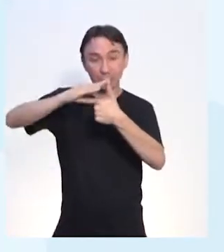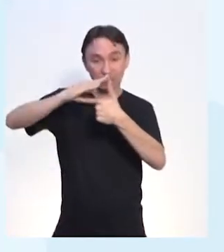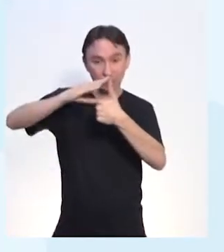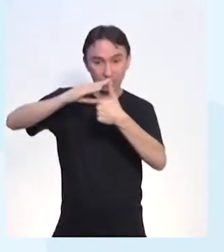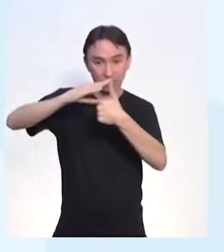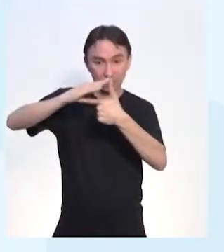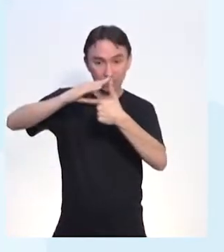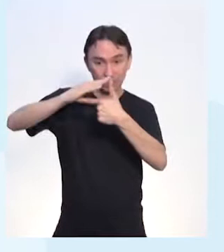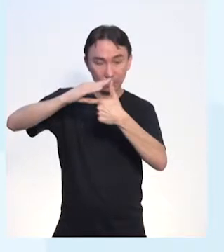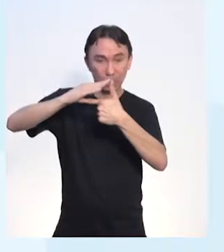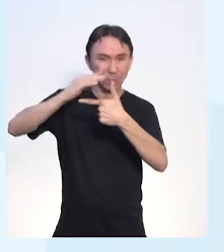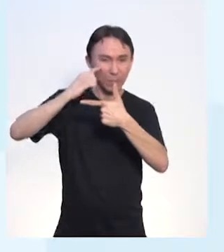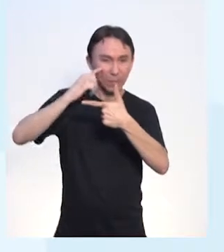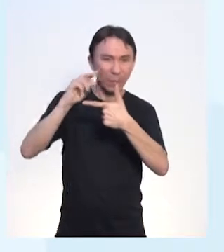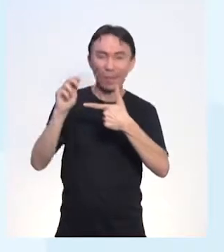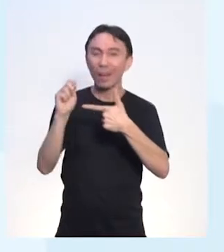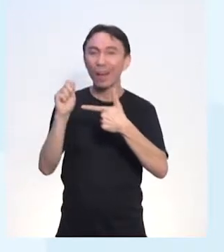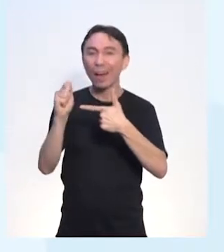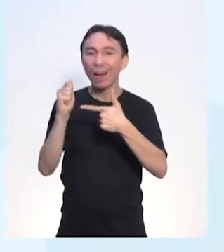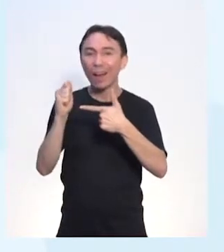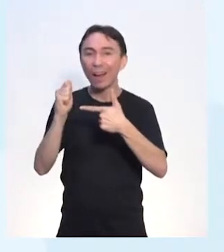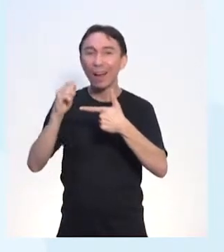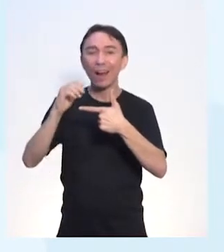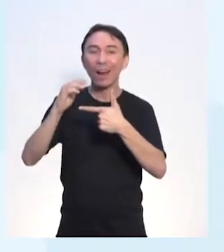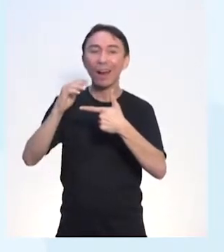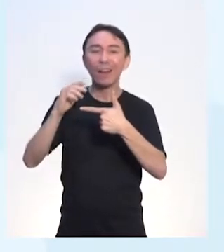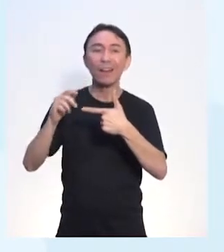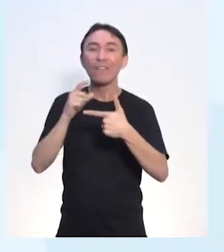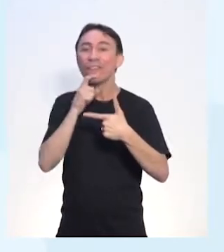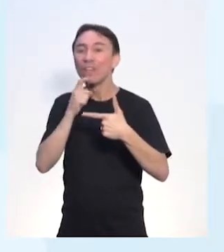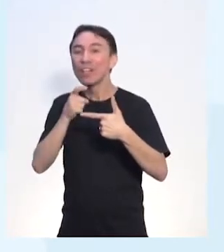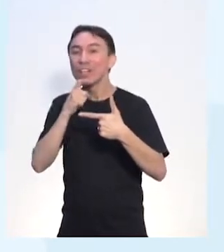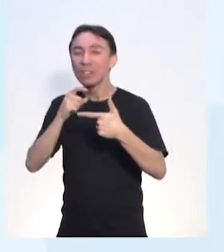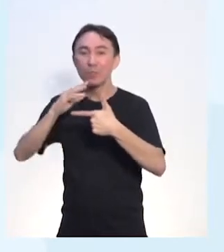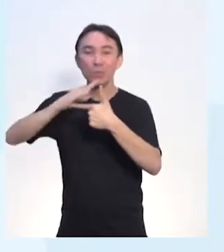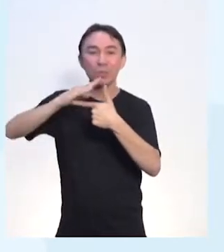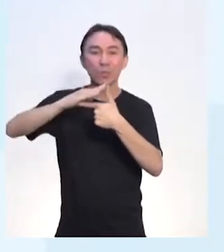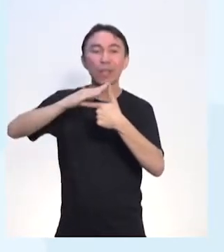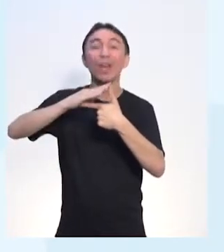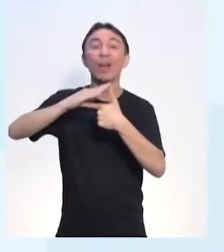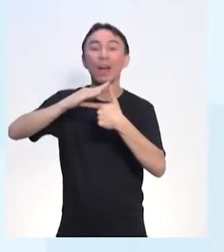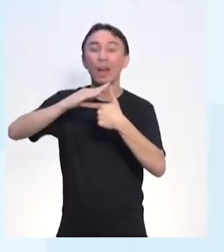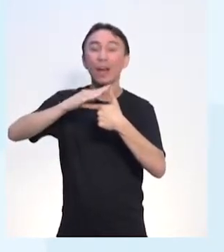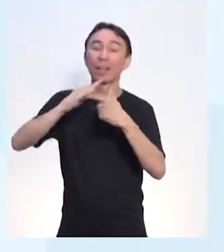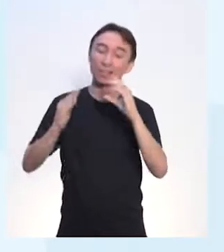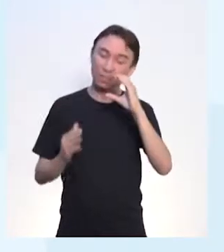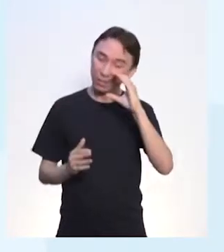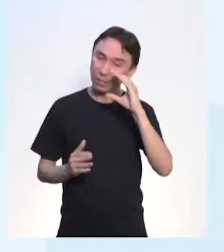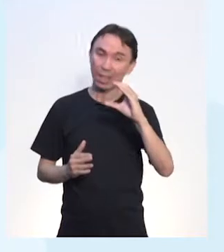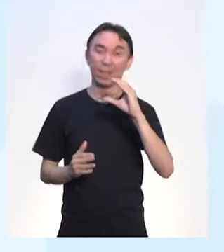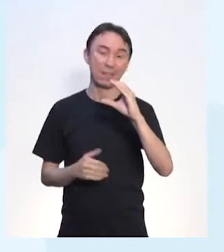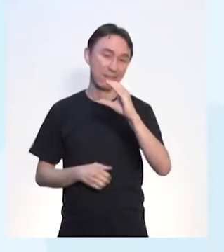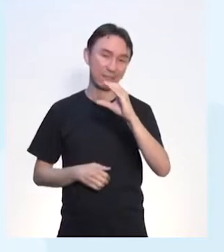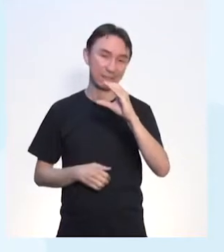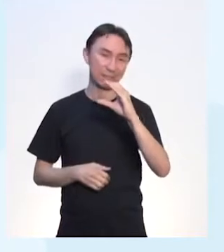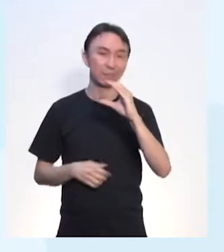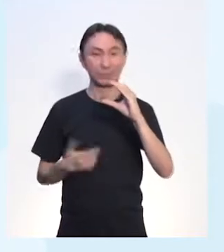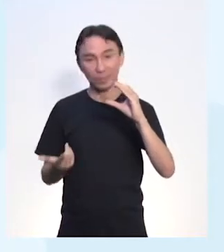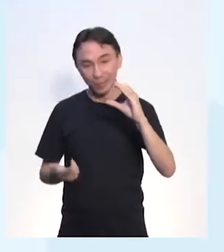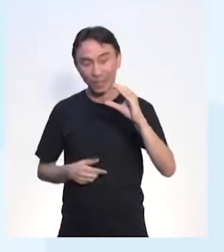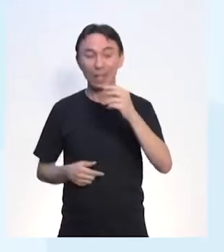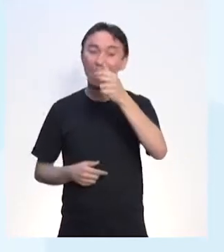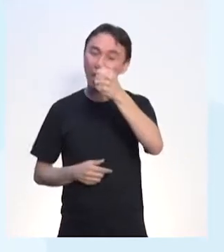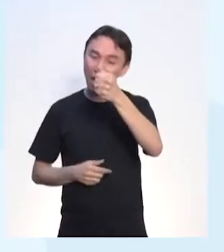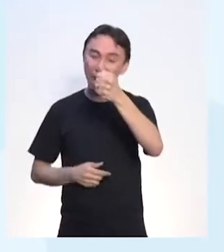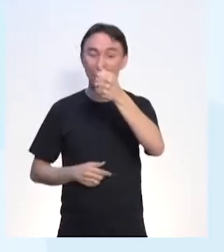A. Quem é a hipotenusa no triângulo verde? C. Então, eu vou ter a relação A sobre